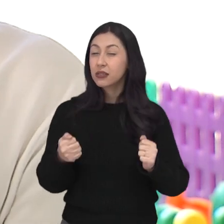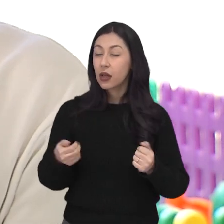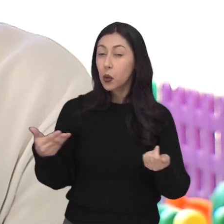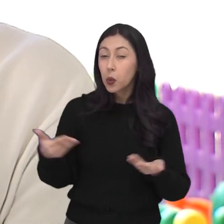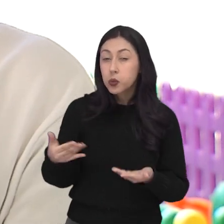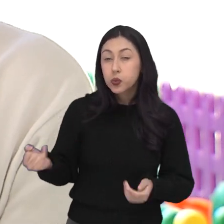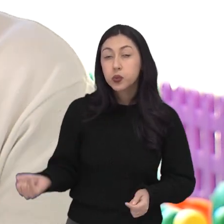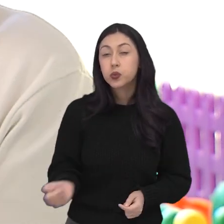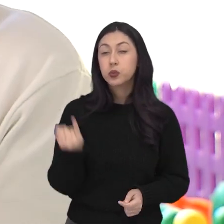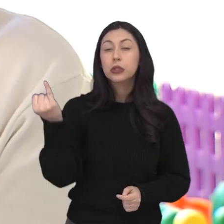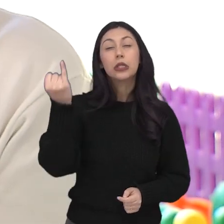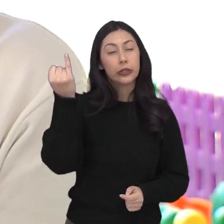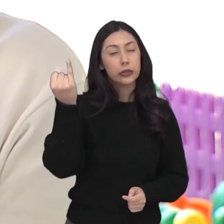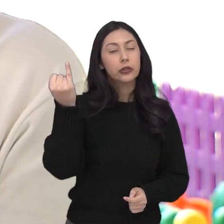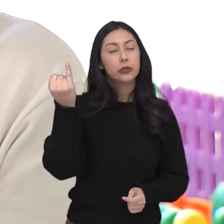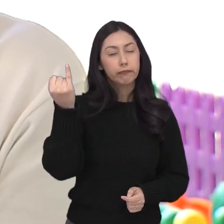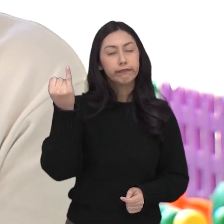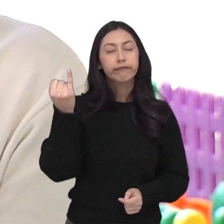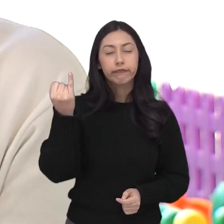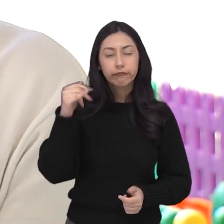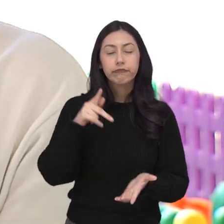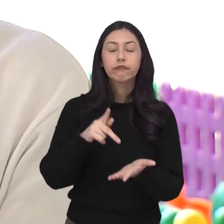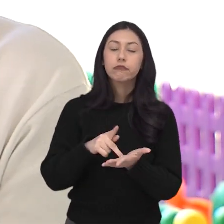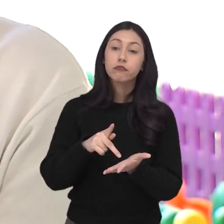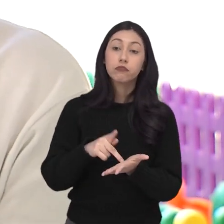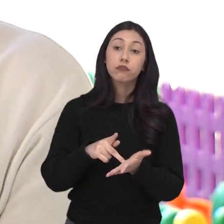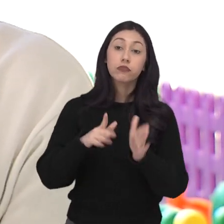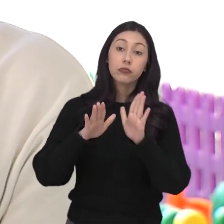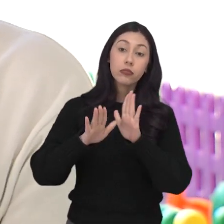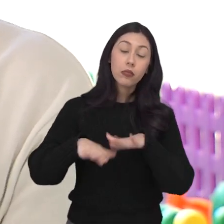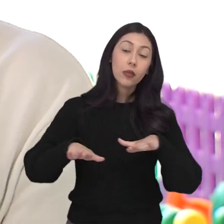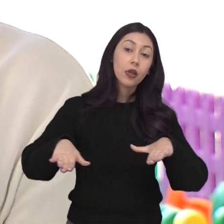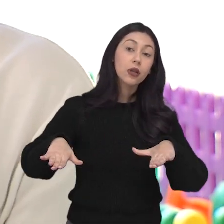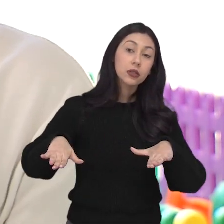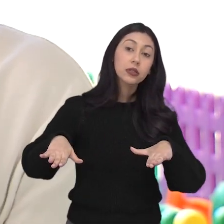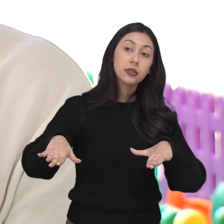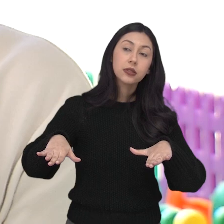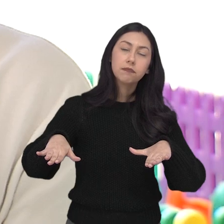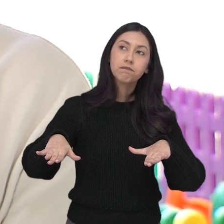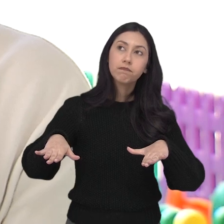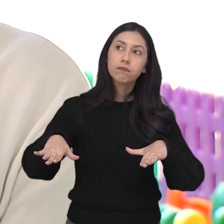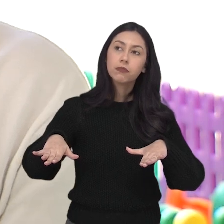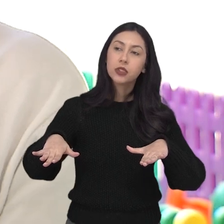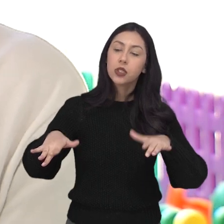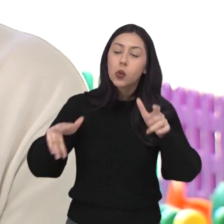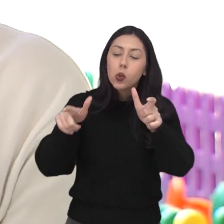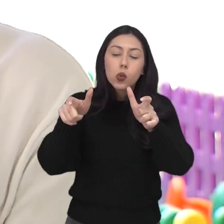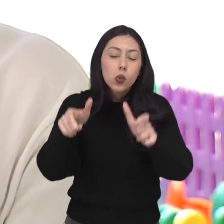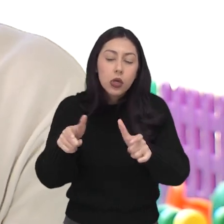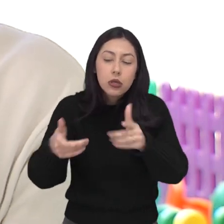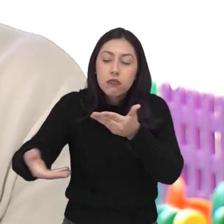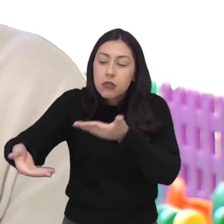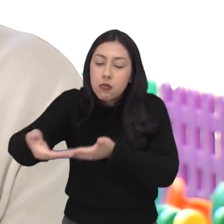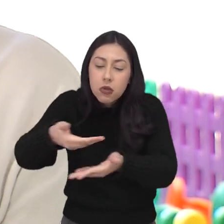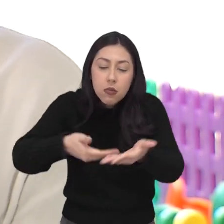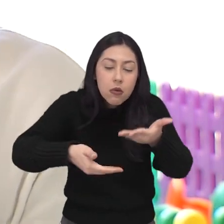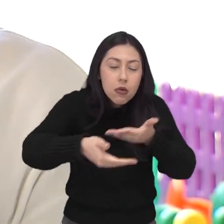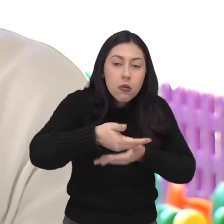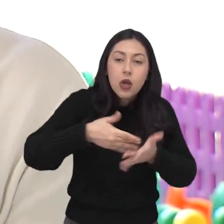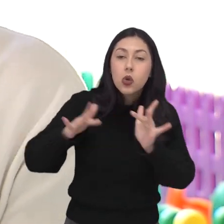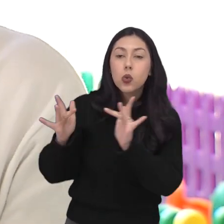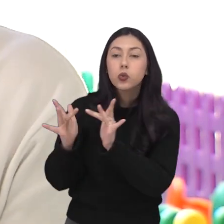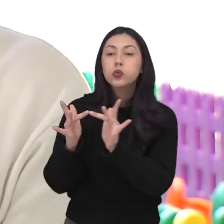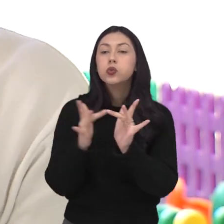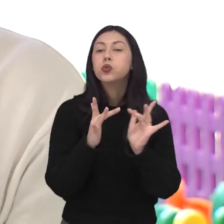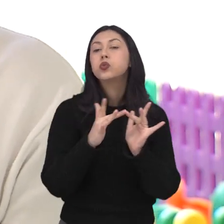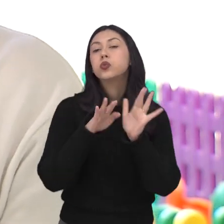Hoje acho que é importante, hoje em dia, muito importante, mais do que antes, as crianças, ela ter esse ambiente de troca